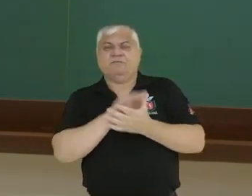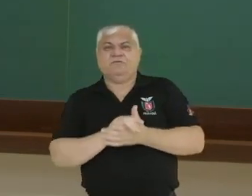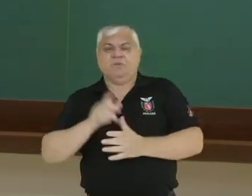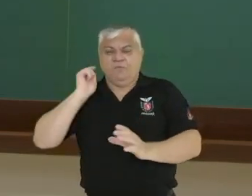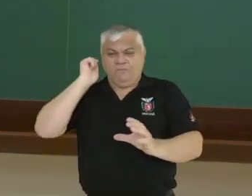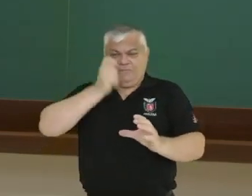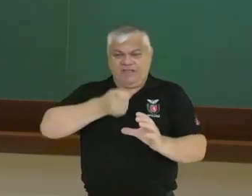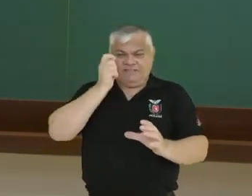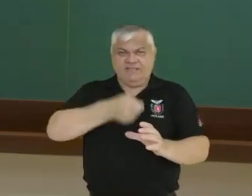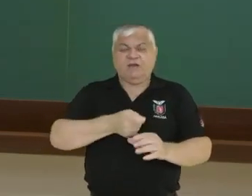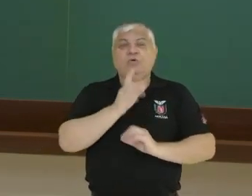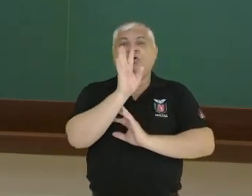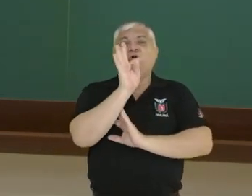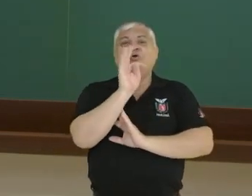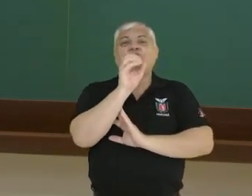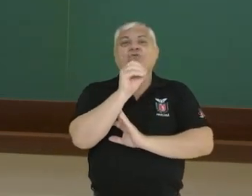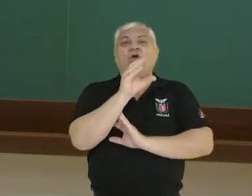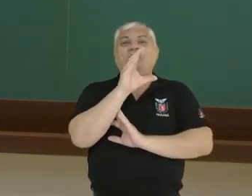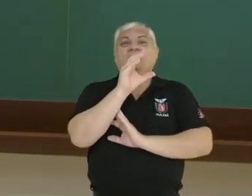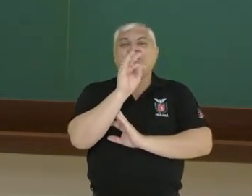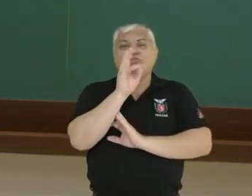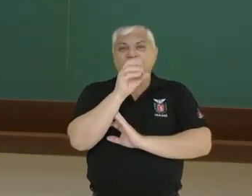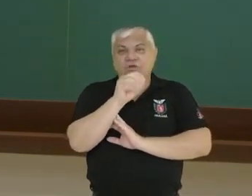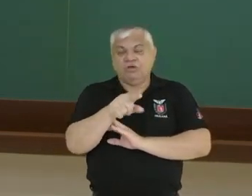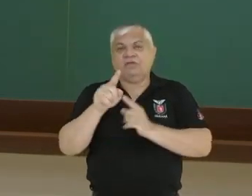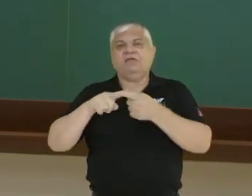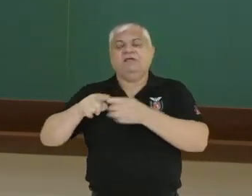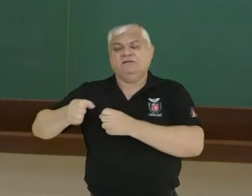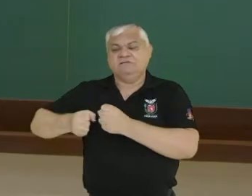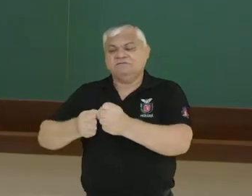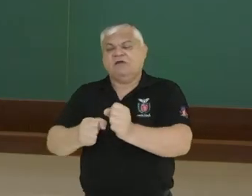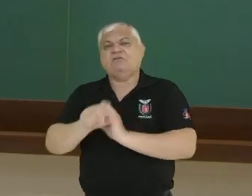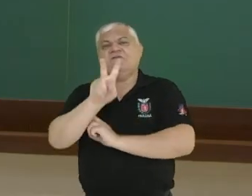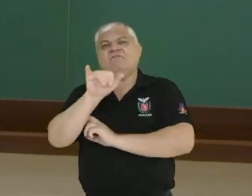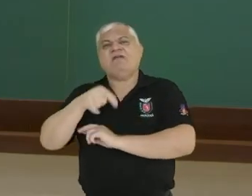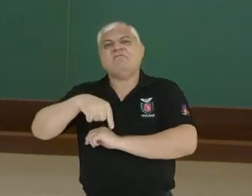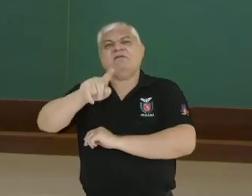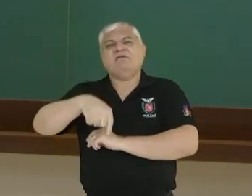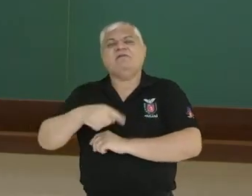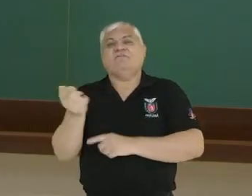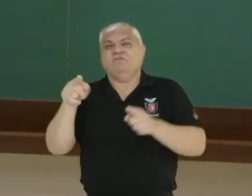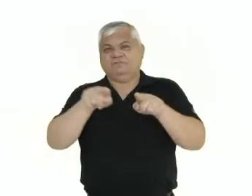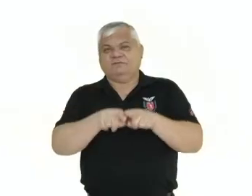martelo chamar-se toque-toque e o serrote vai e vem. Já voltamos.